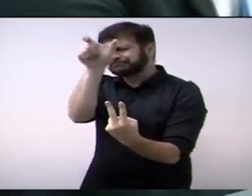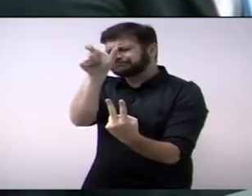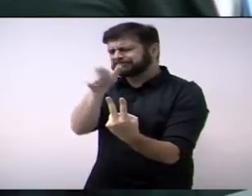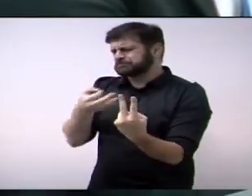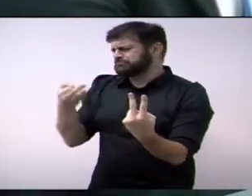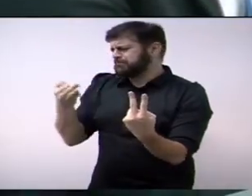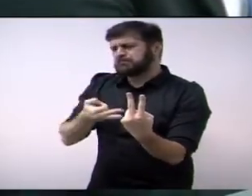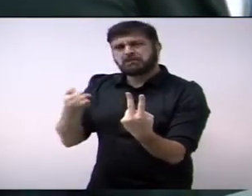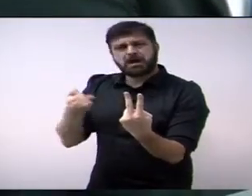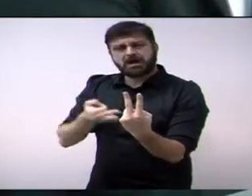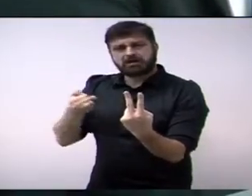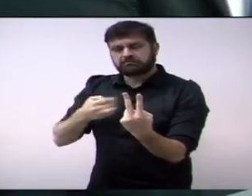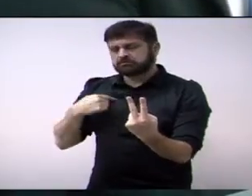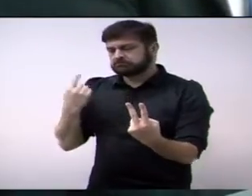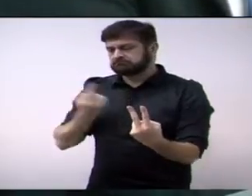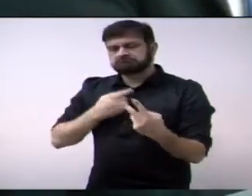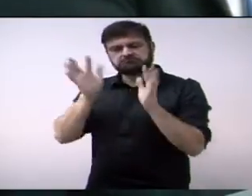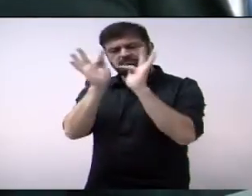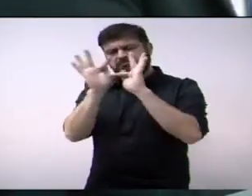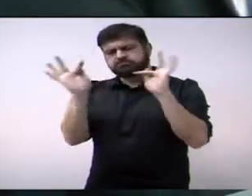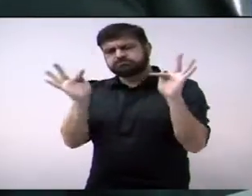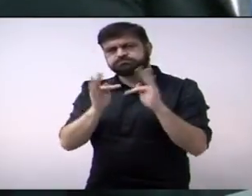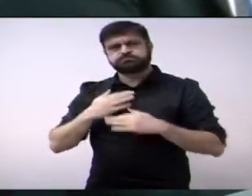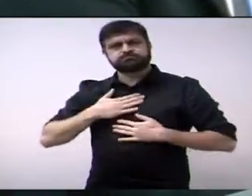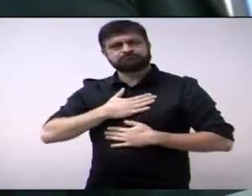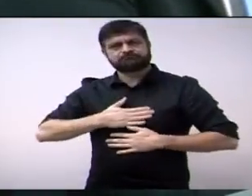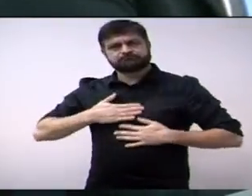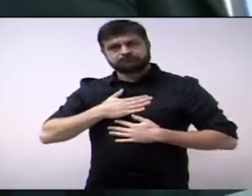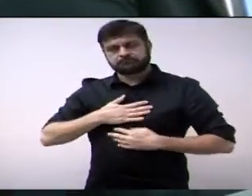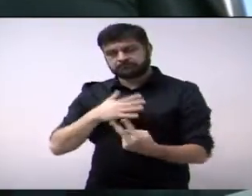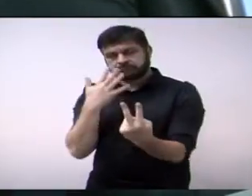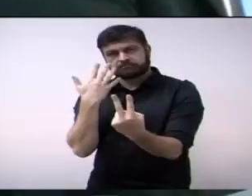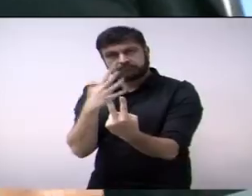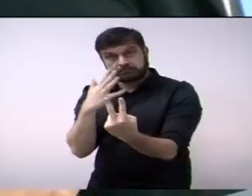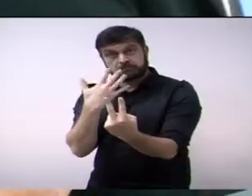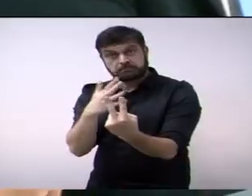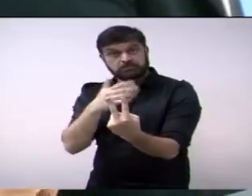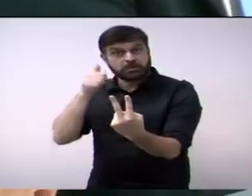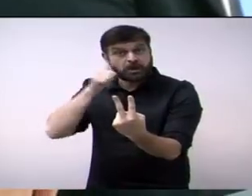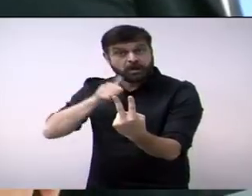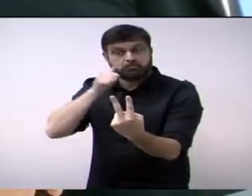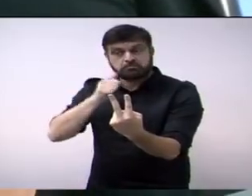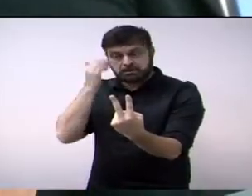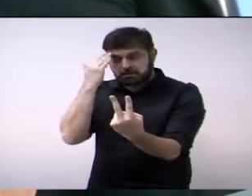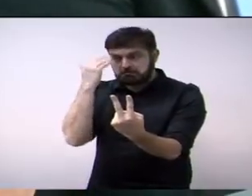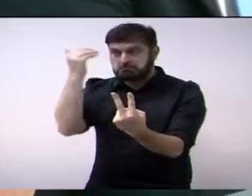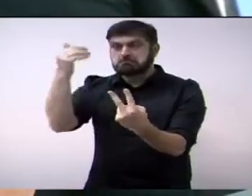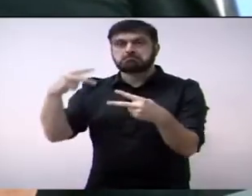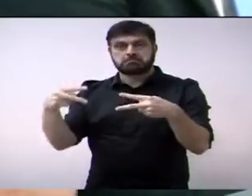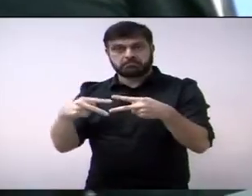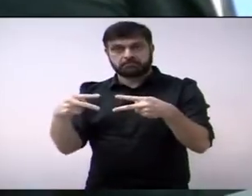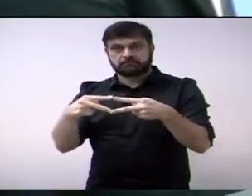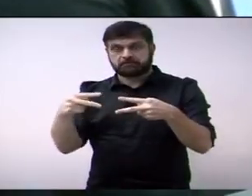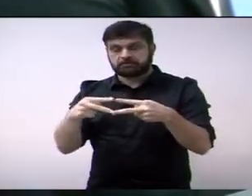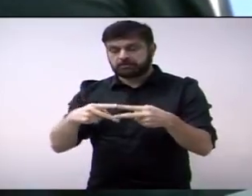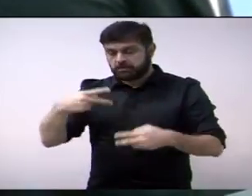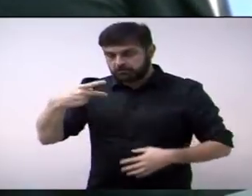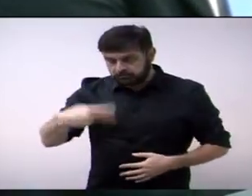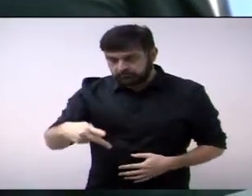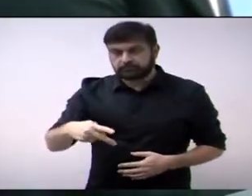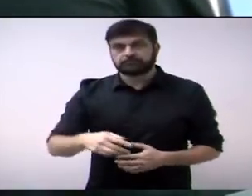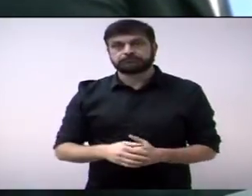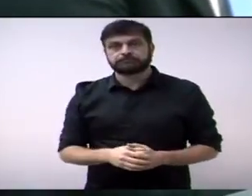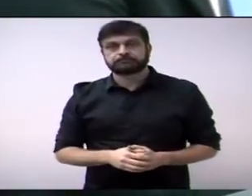maravilhoso, me deixou muito feliz em poder fazer uma homenagem para essas duas grandes mulheres aqui do nosso